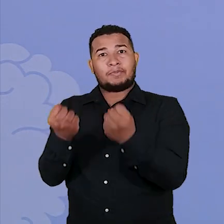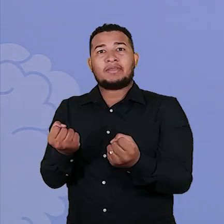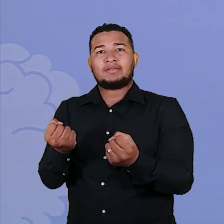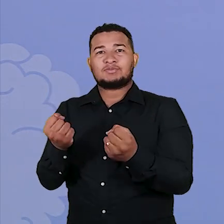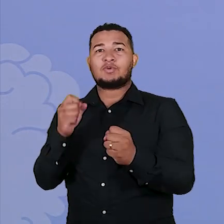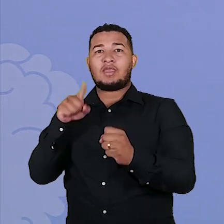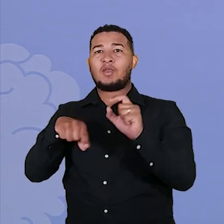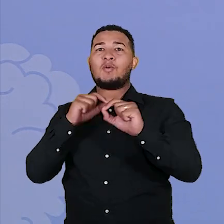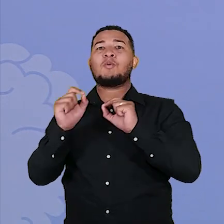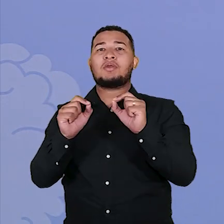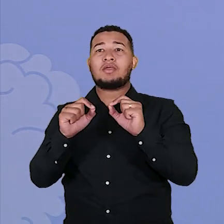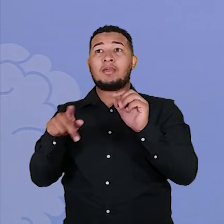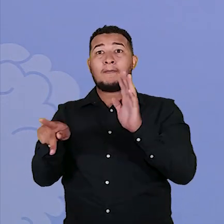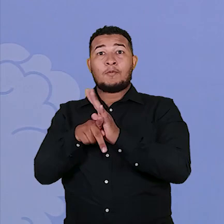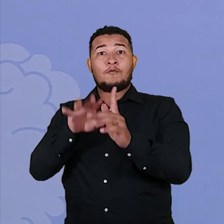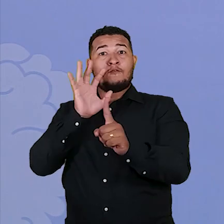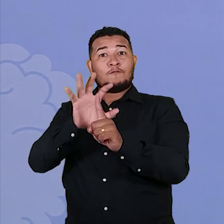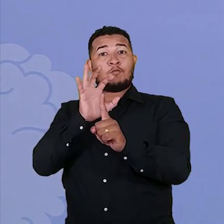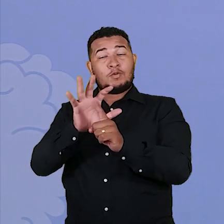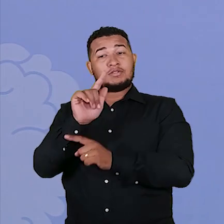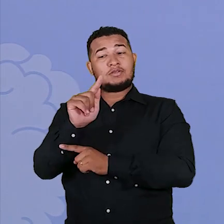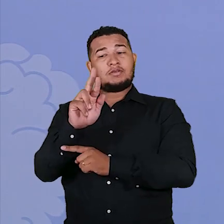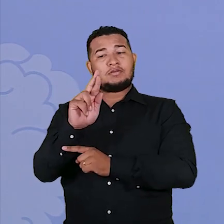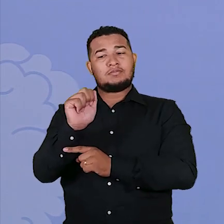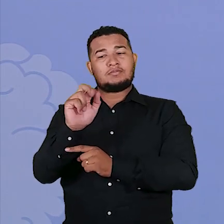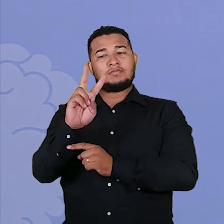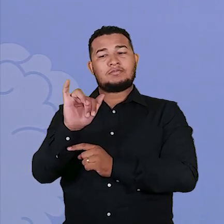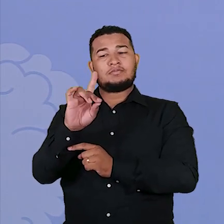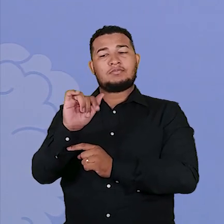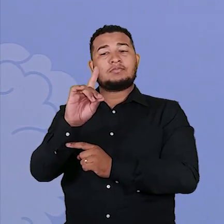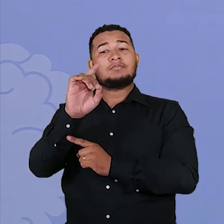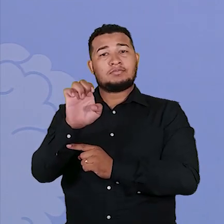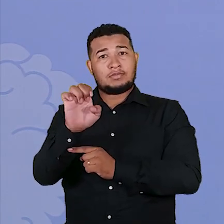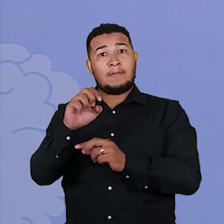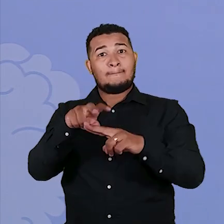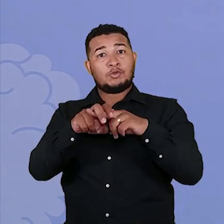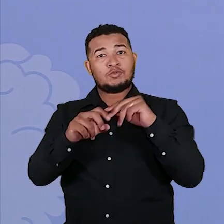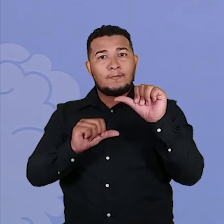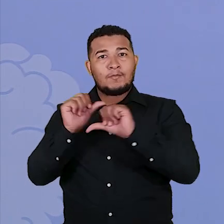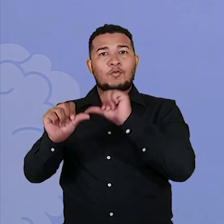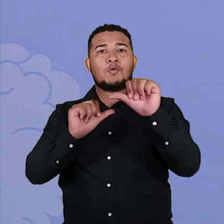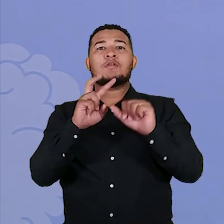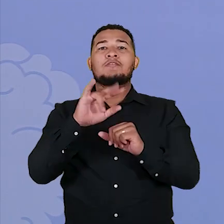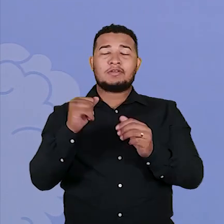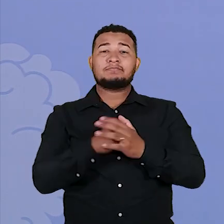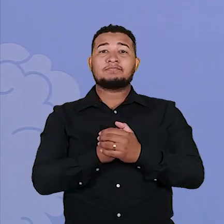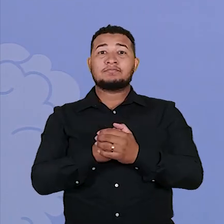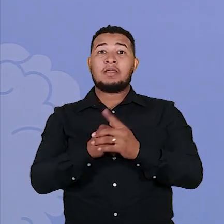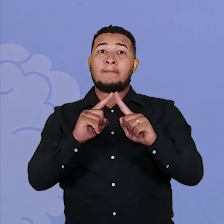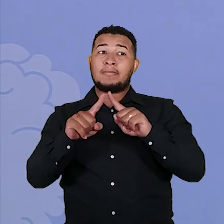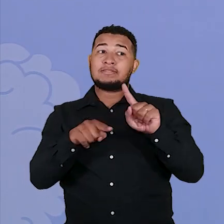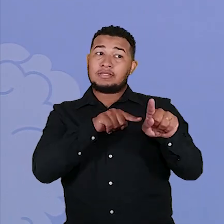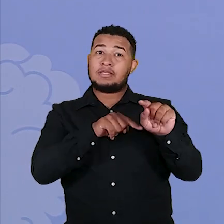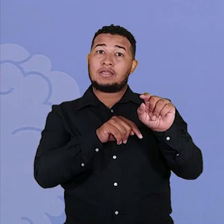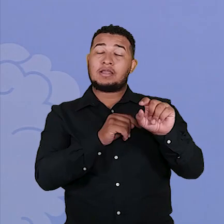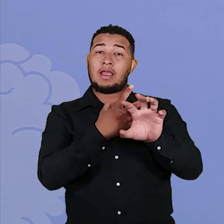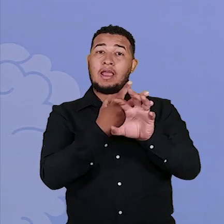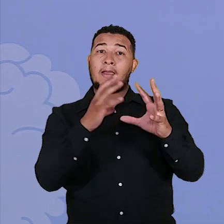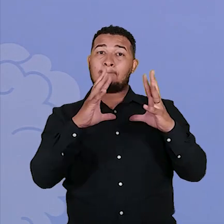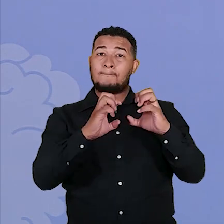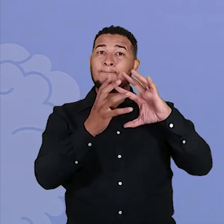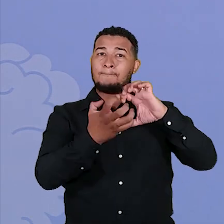mais o peso é o que a incidência e gravidade ele só quer seu corpo tá por isso que ele vai mudar mas a massa continua